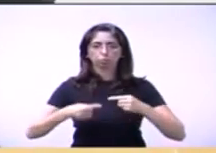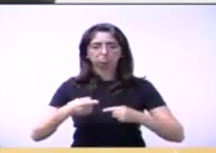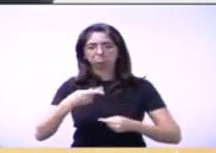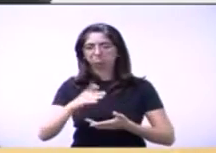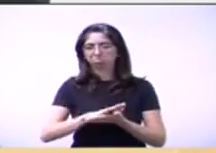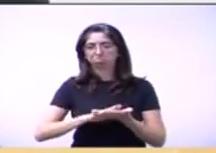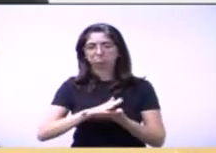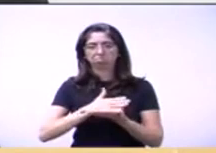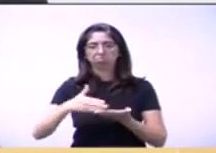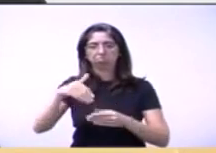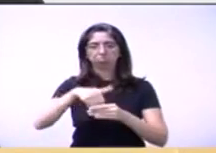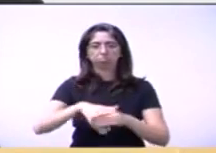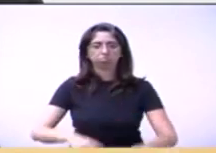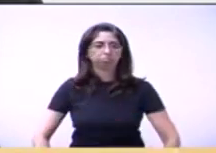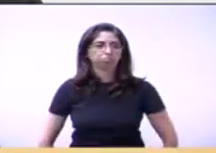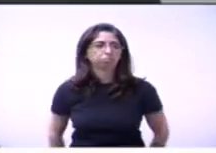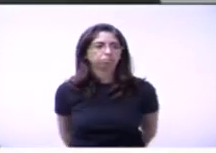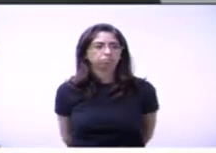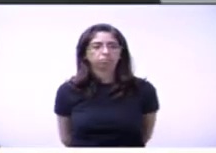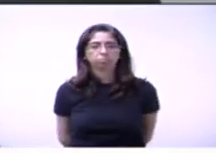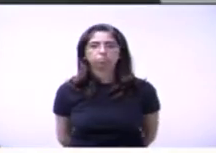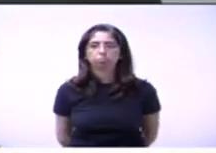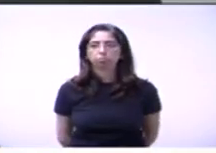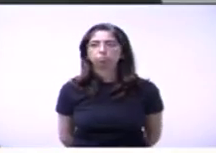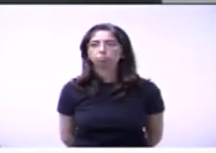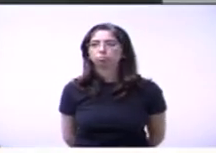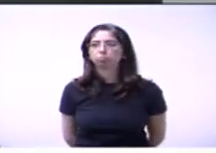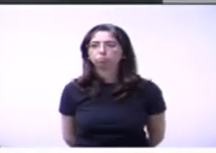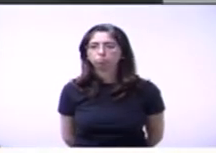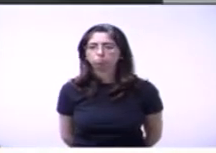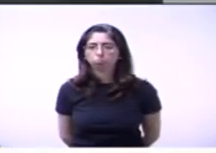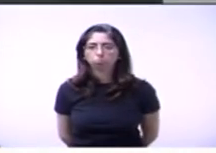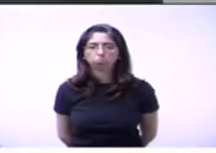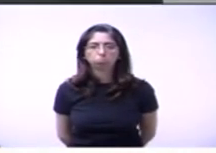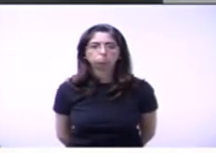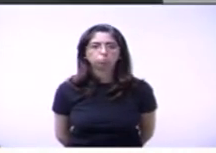querendo fazer uso da palavra, está em votação.